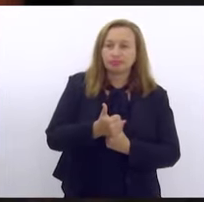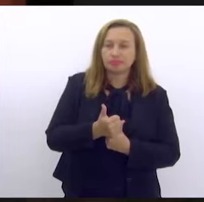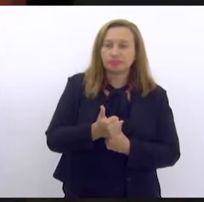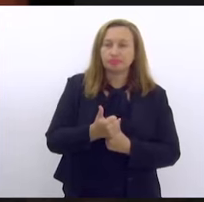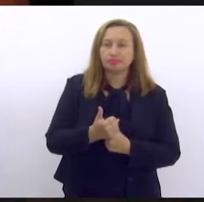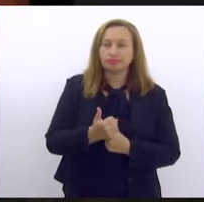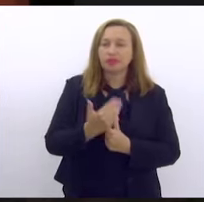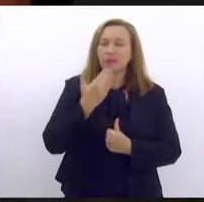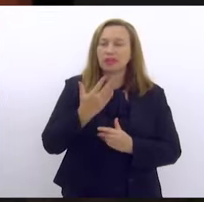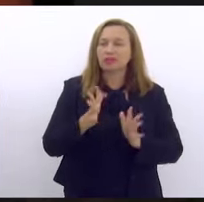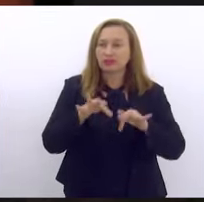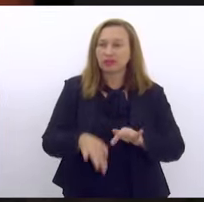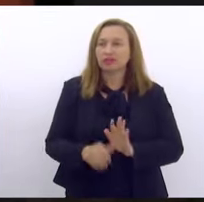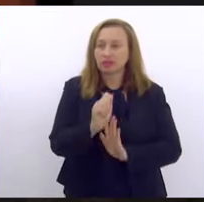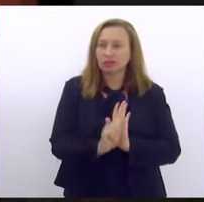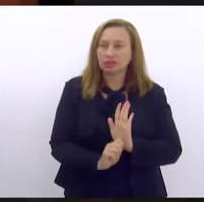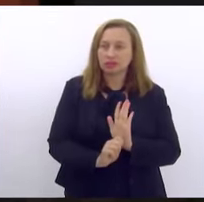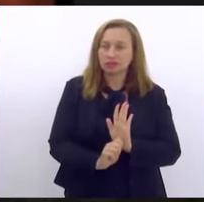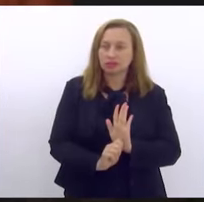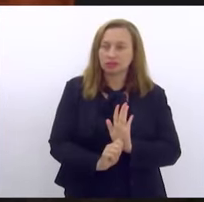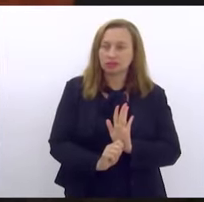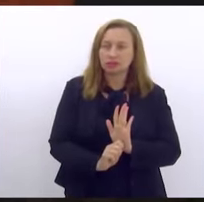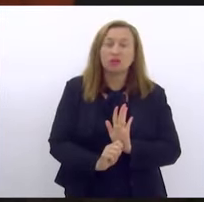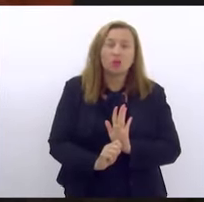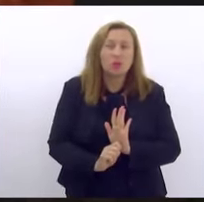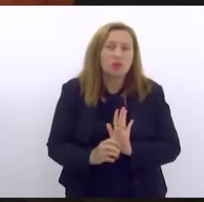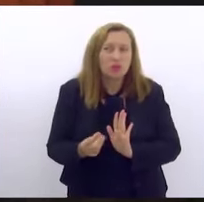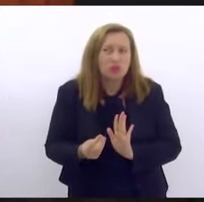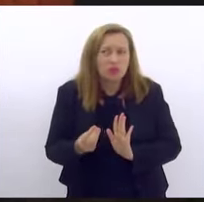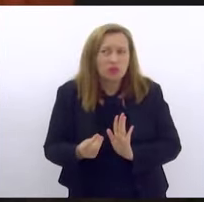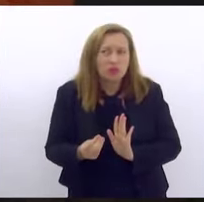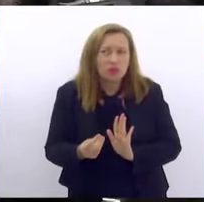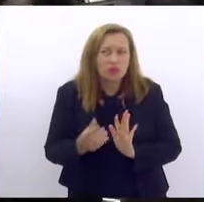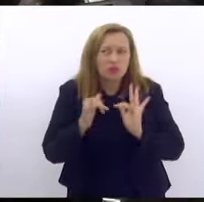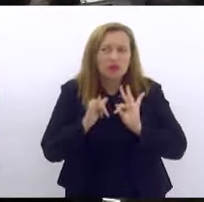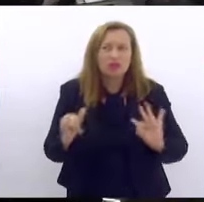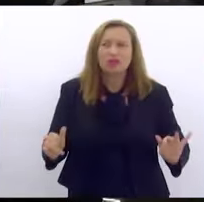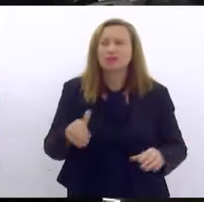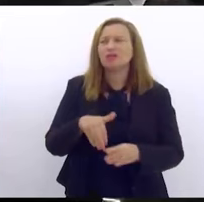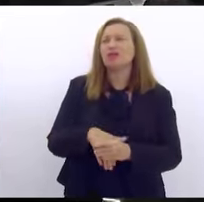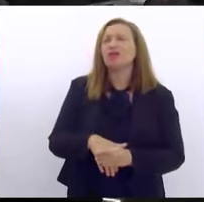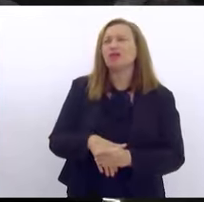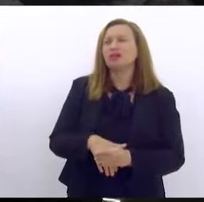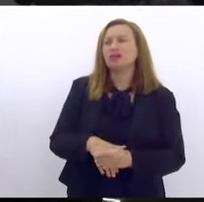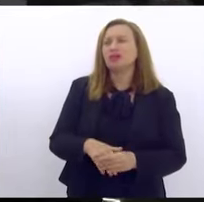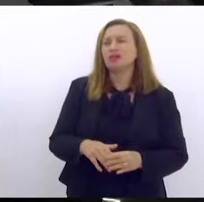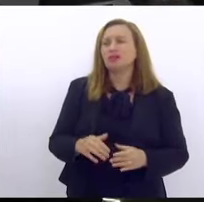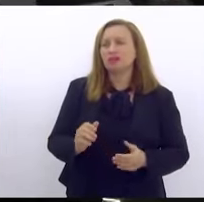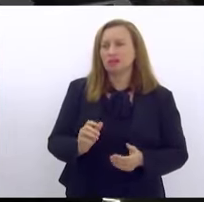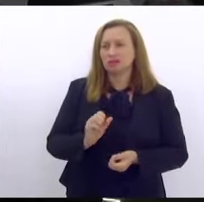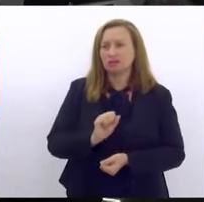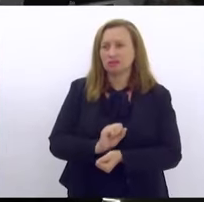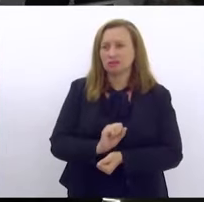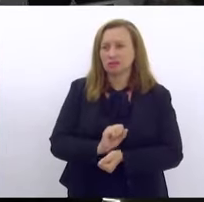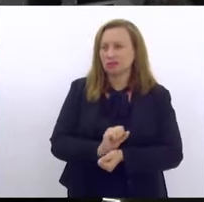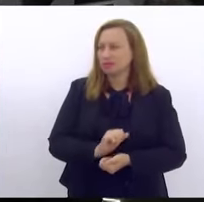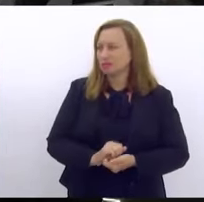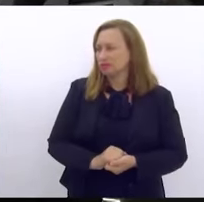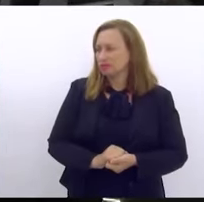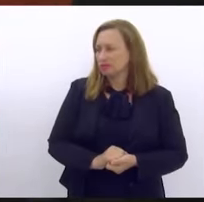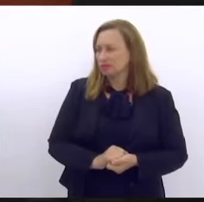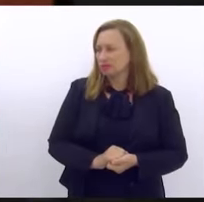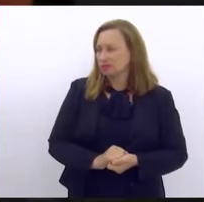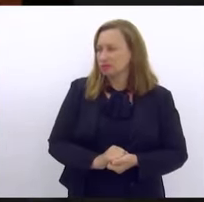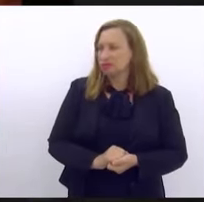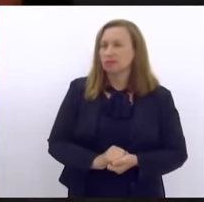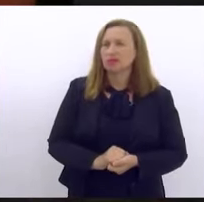forma final de redação. Senhores, declaração que aprovam... de voto, presidente. Como? Declaração de voto. Ainda não votou, deixa eu concluir só. Ah, perdão. Te dou. Os senhores que